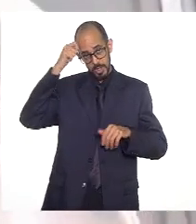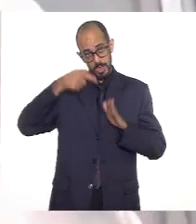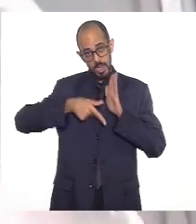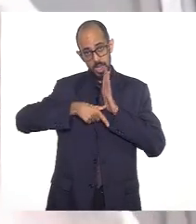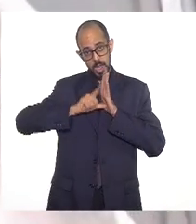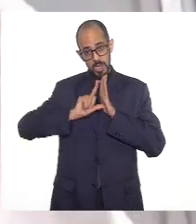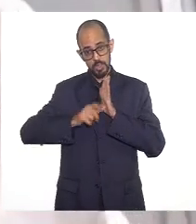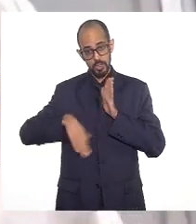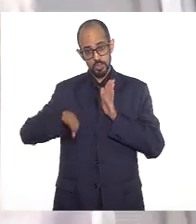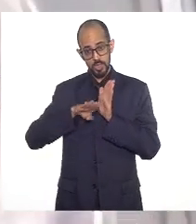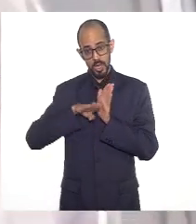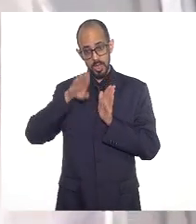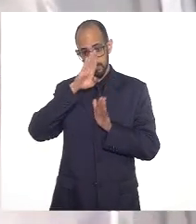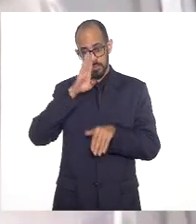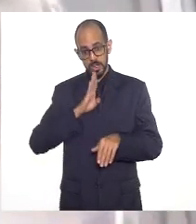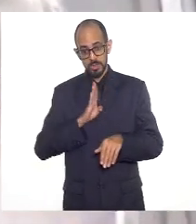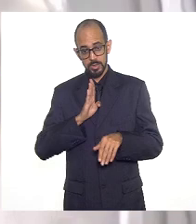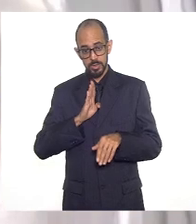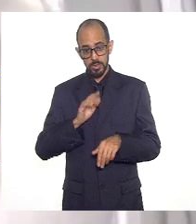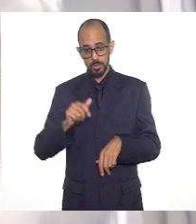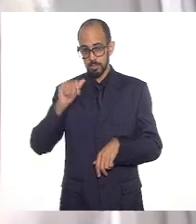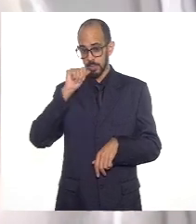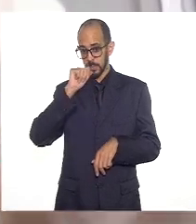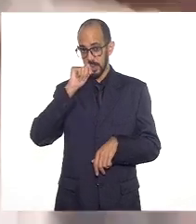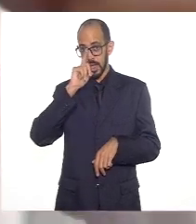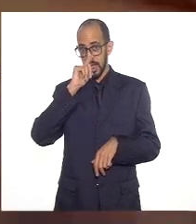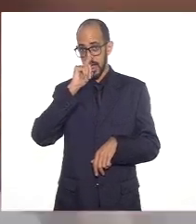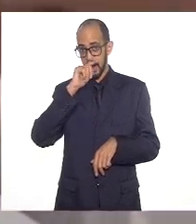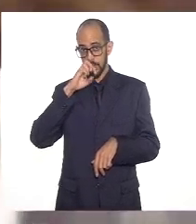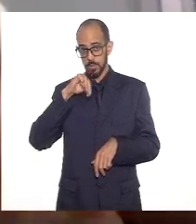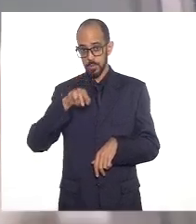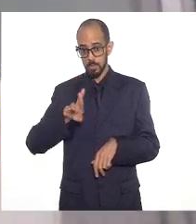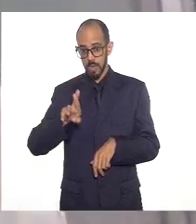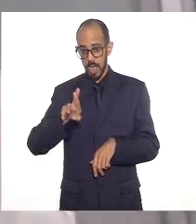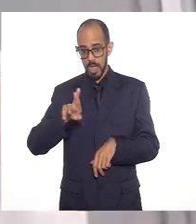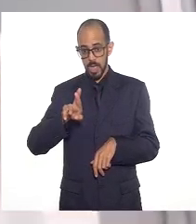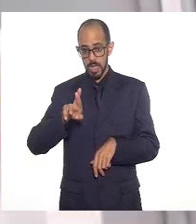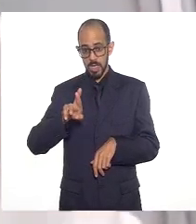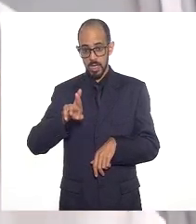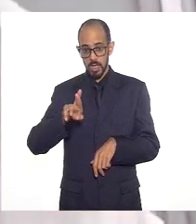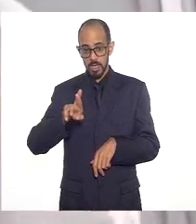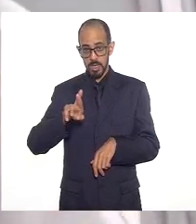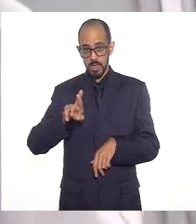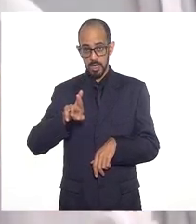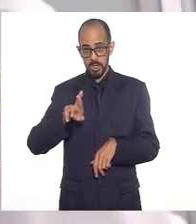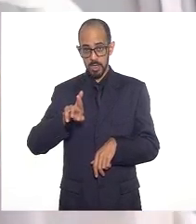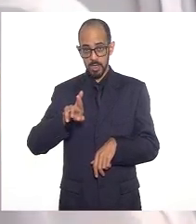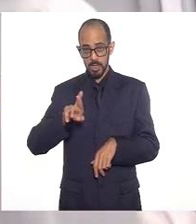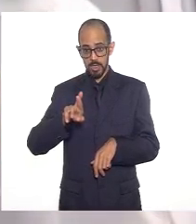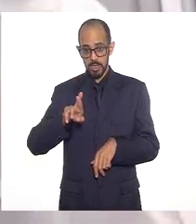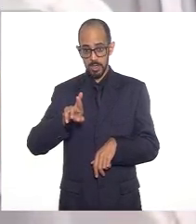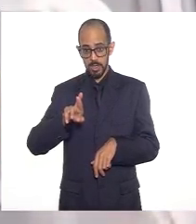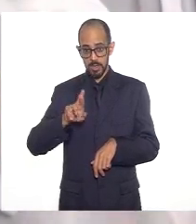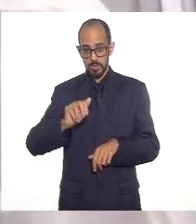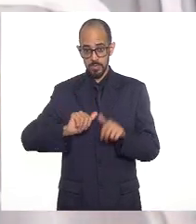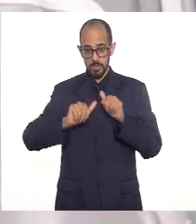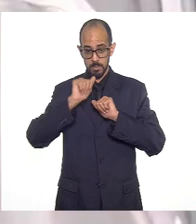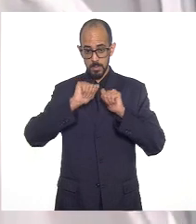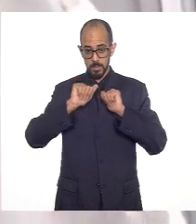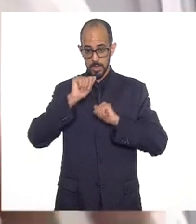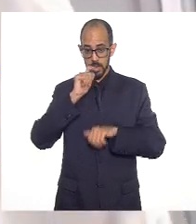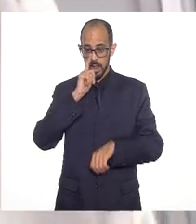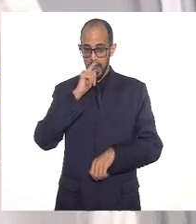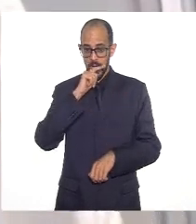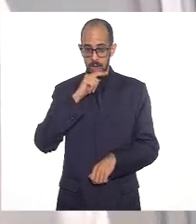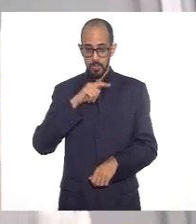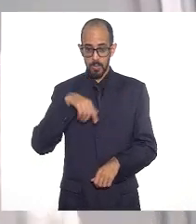chegar aqui no Brasil, tomava água do mar, né? Todos os dias de viagem para a África e o Brasil foram tomando água salgada do mar,